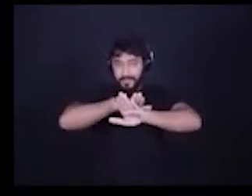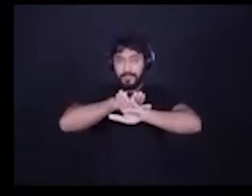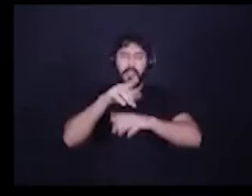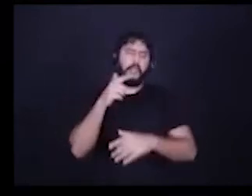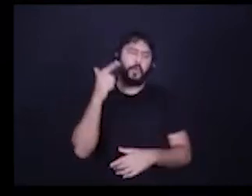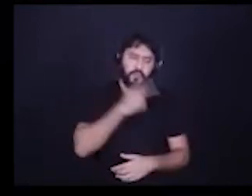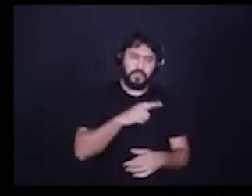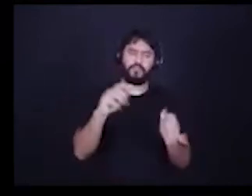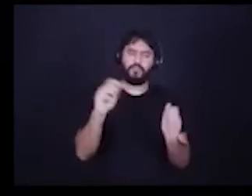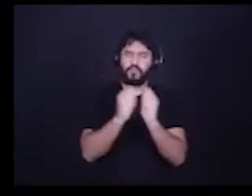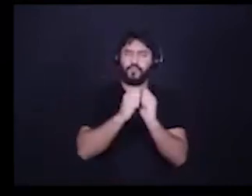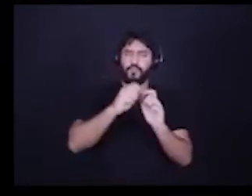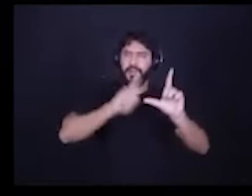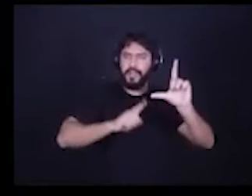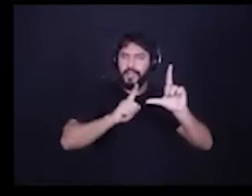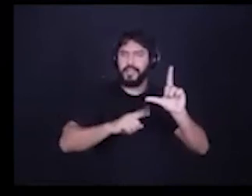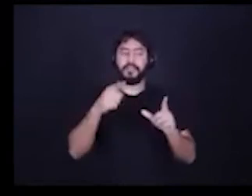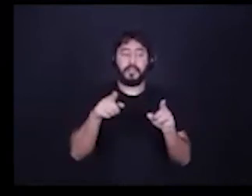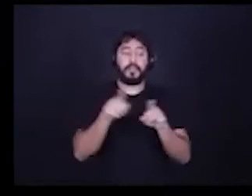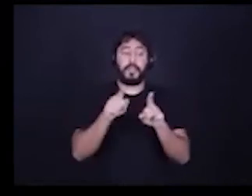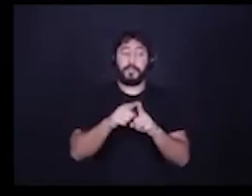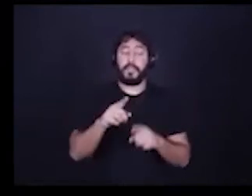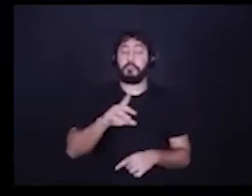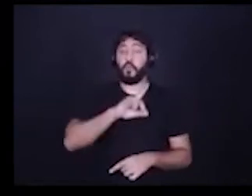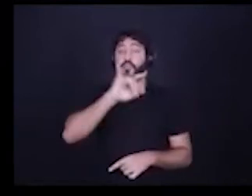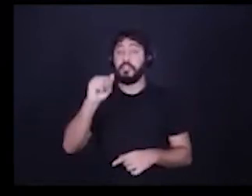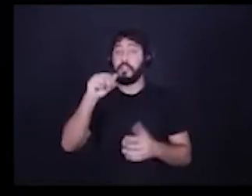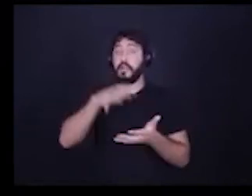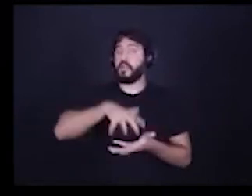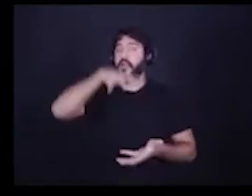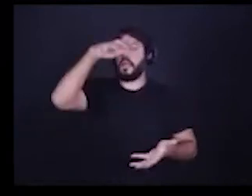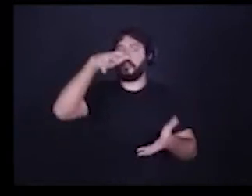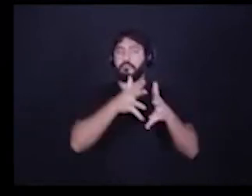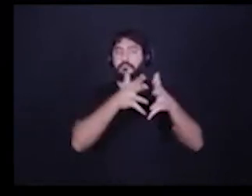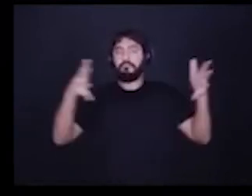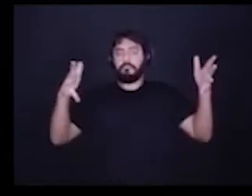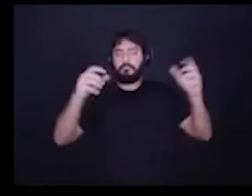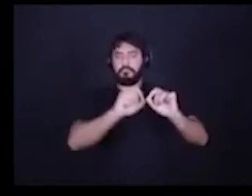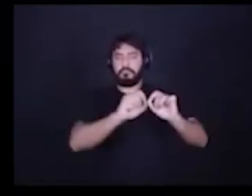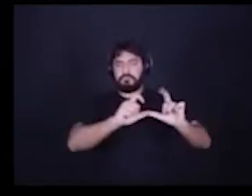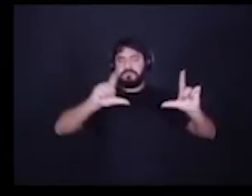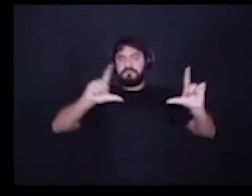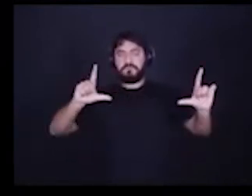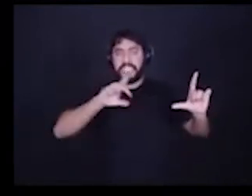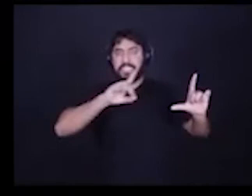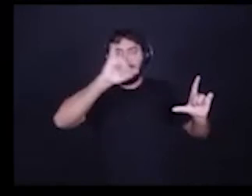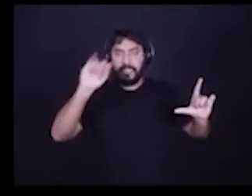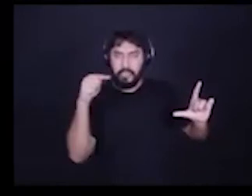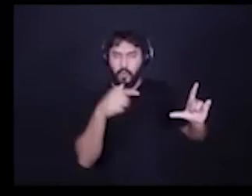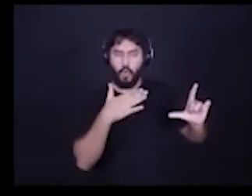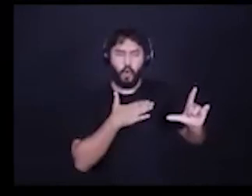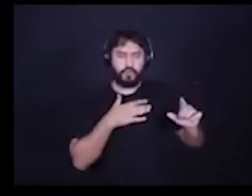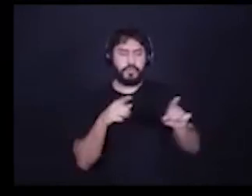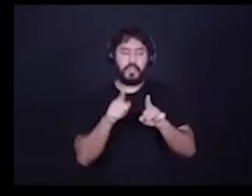que compõe o nome, a data grande é uma coisa que eu gosto de fazer bastante, de explorar, esse M-dash, né, que é esse travessão também é uma coisa